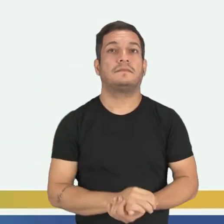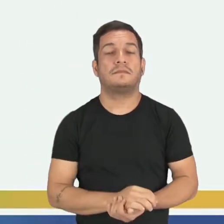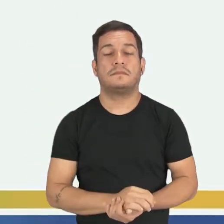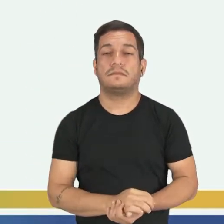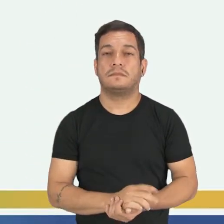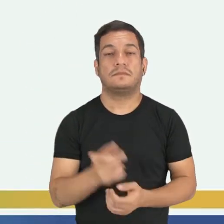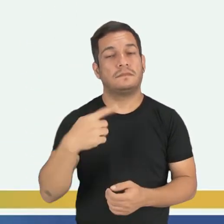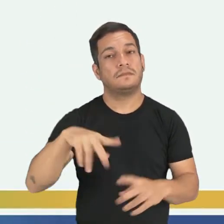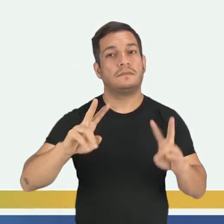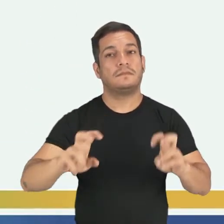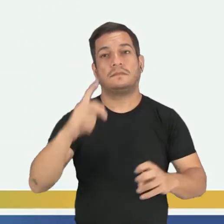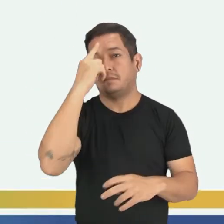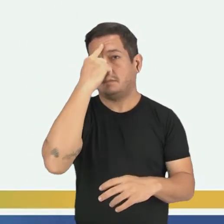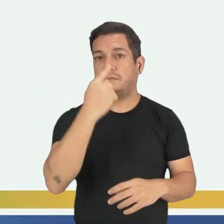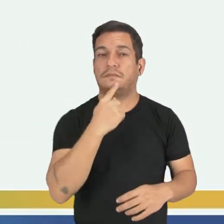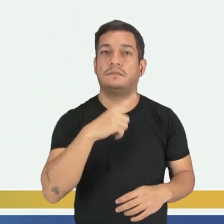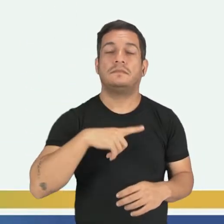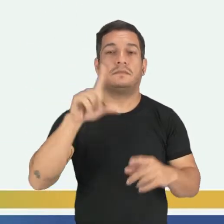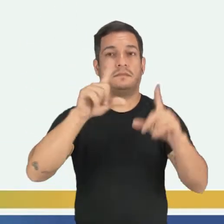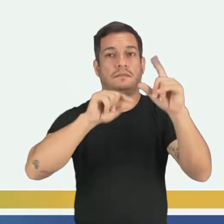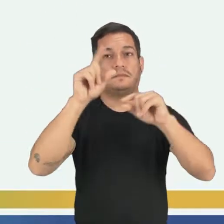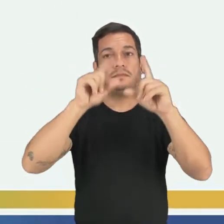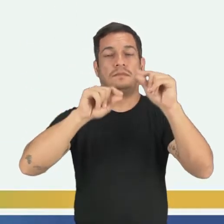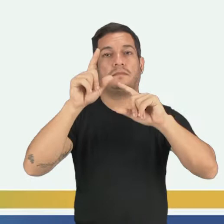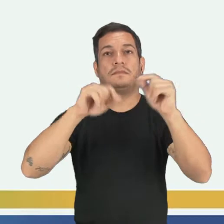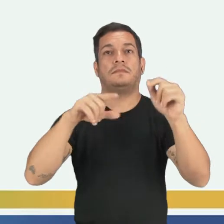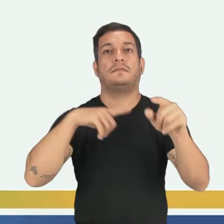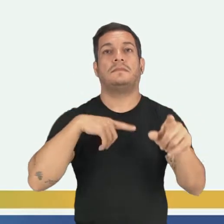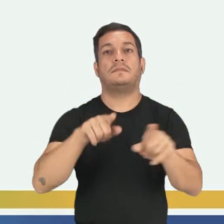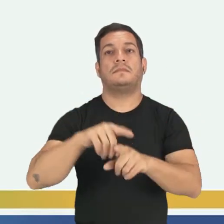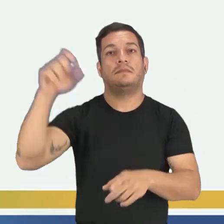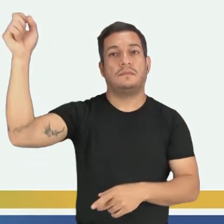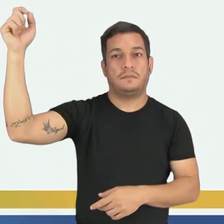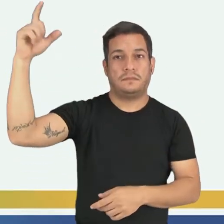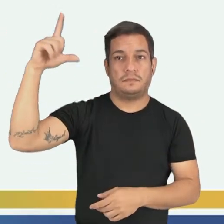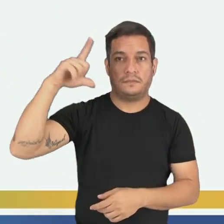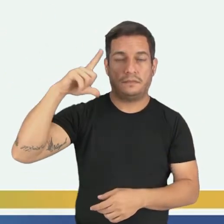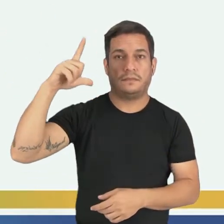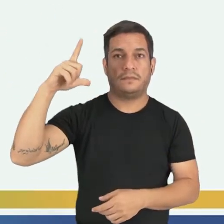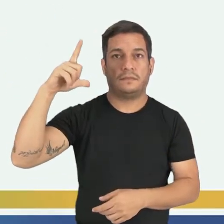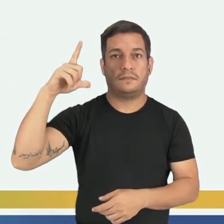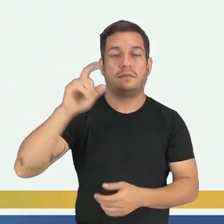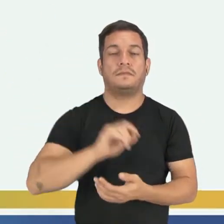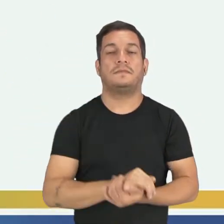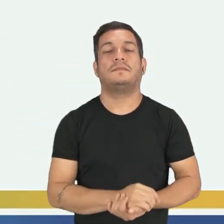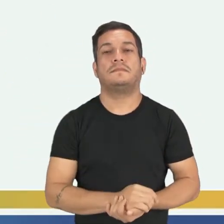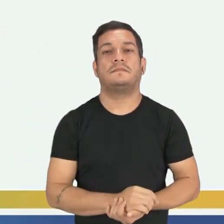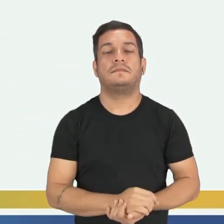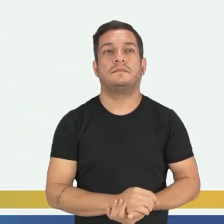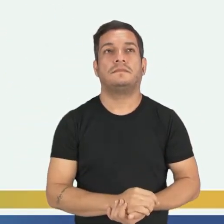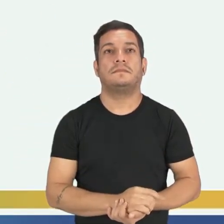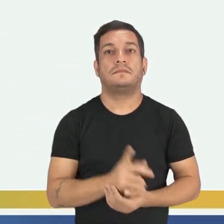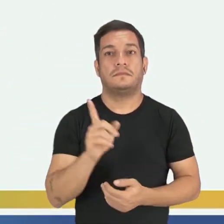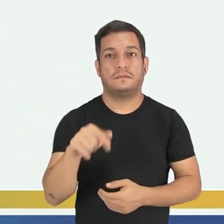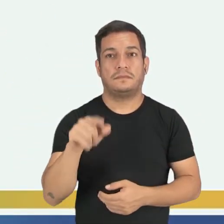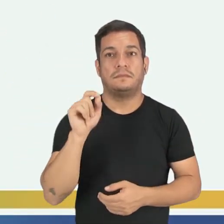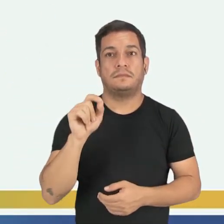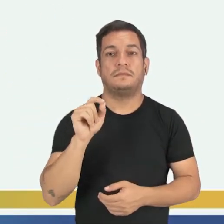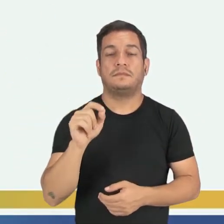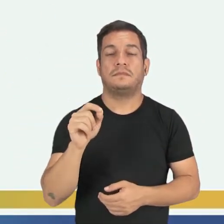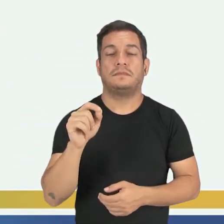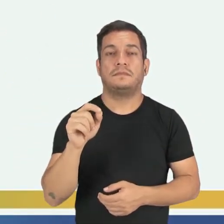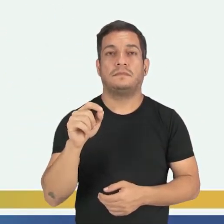Como vocês podem ver, nós temos a estrela, né? E nós temos o Sol, nosso grande Sol. Então, eles